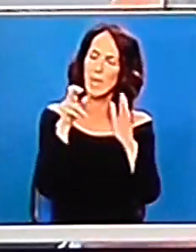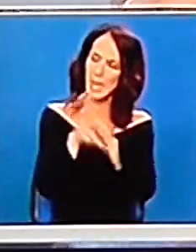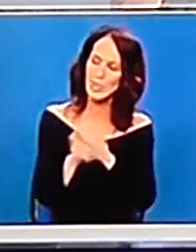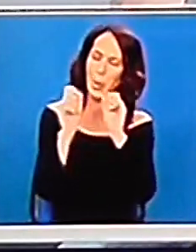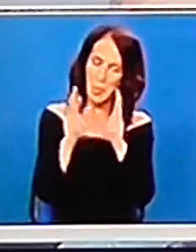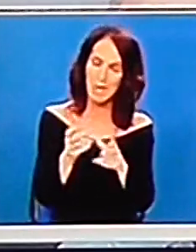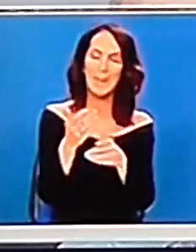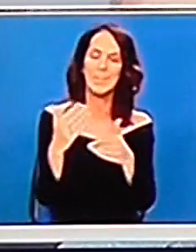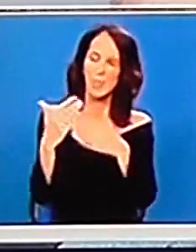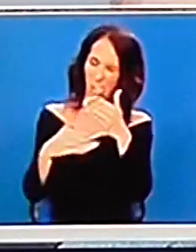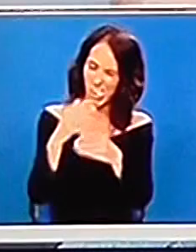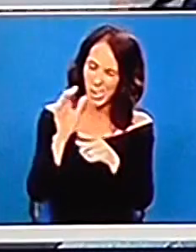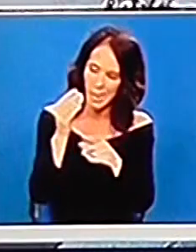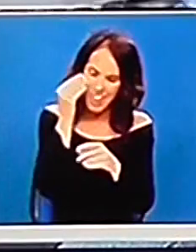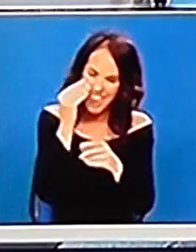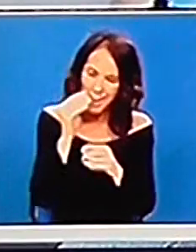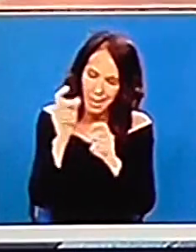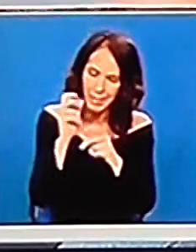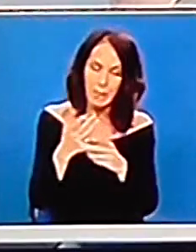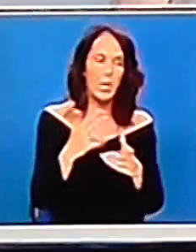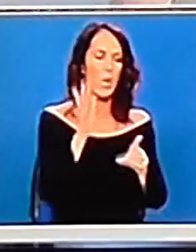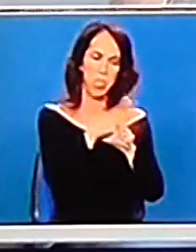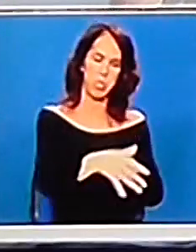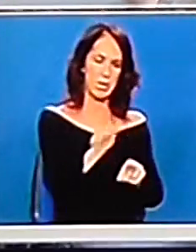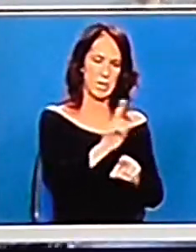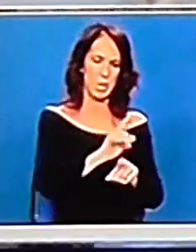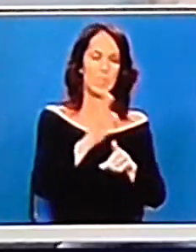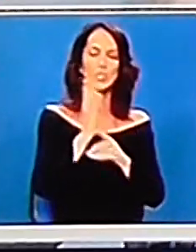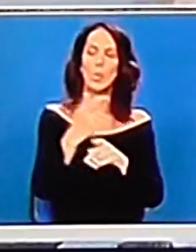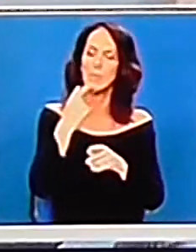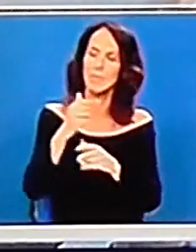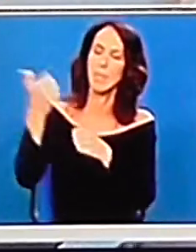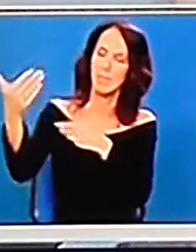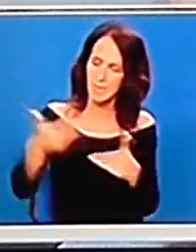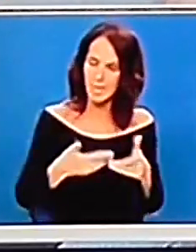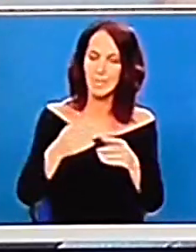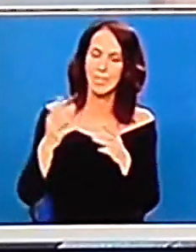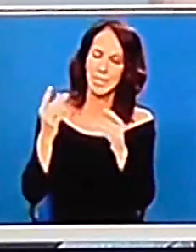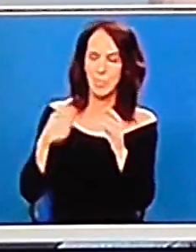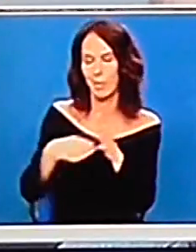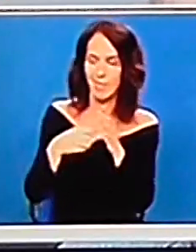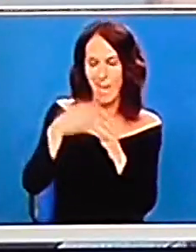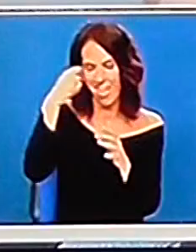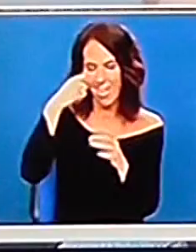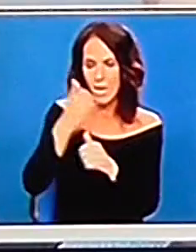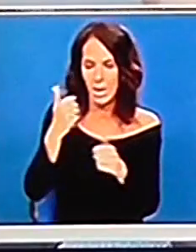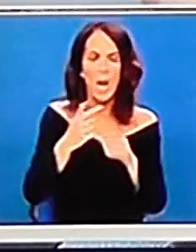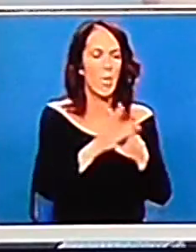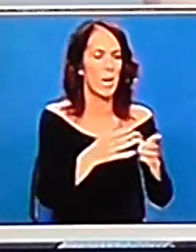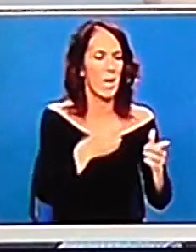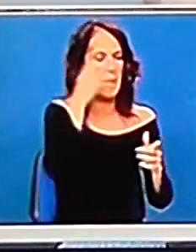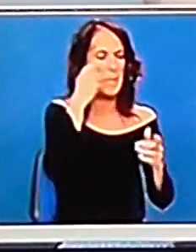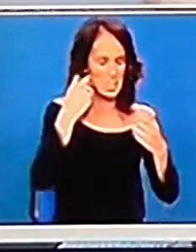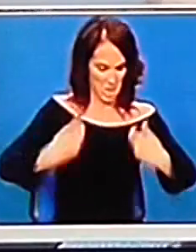iniciação que são e não como admissão na página à frente de miranda ou um ficava com gelo ou seja não parece que já atuava com a dignidade